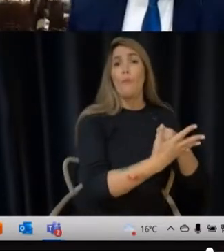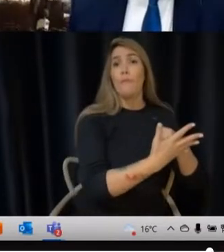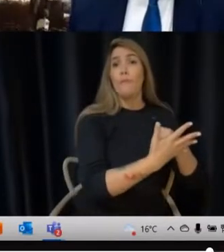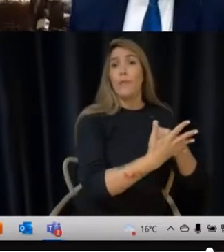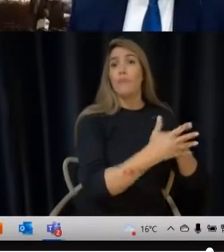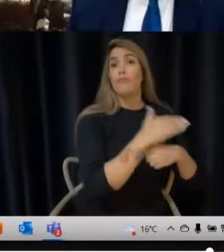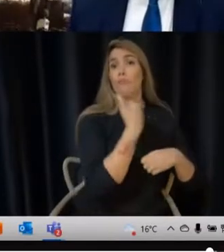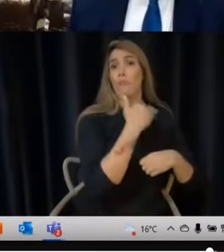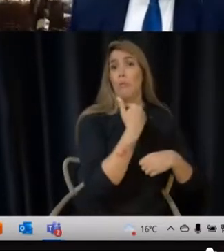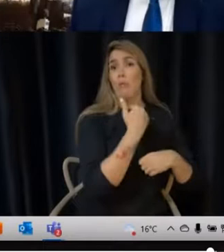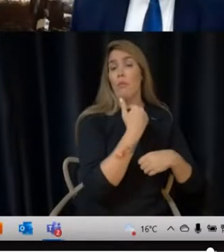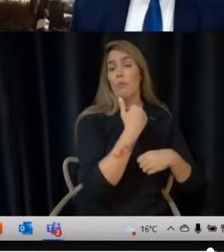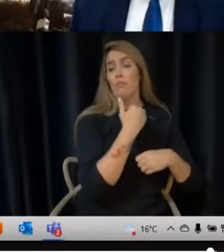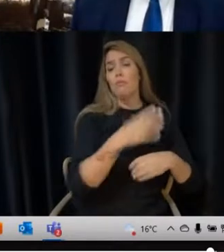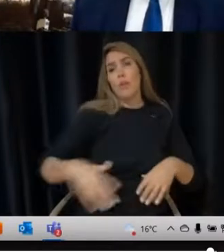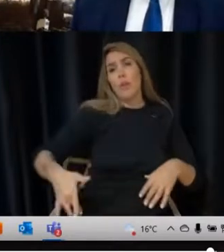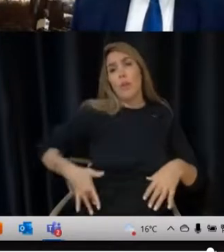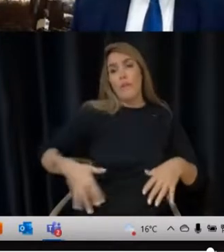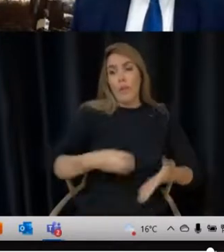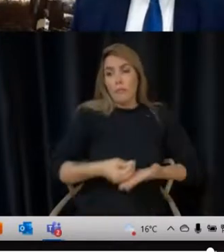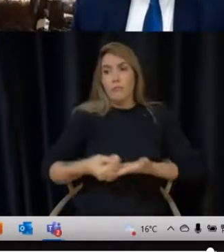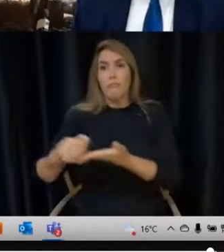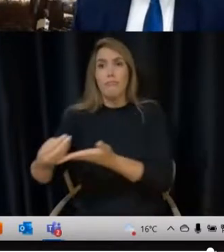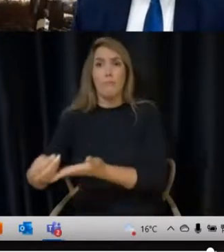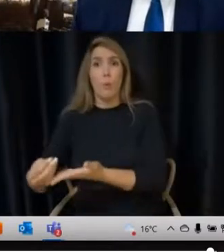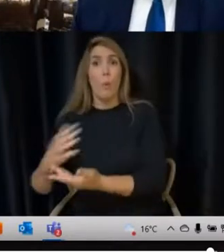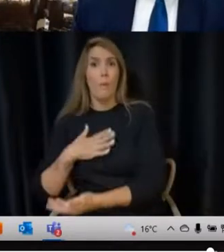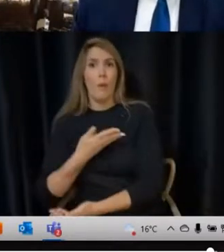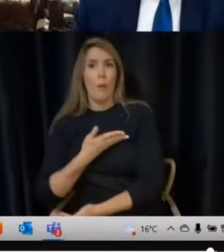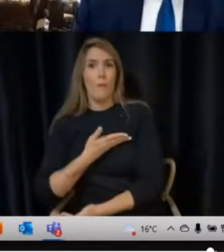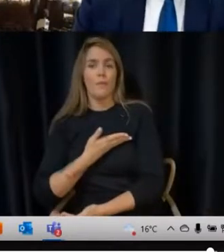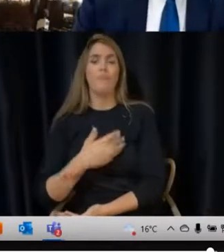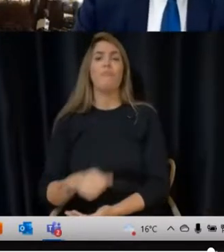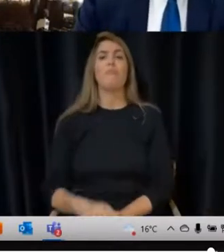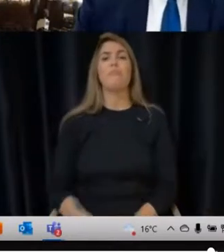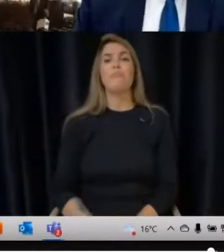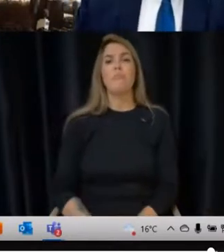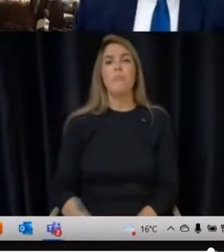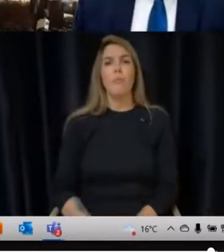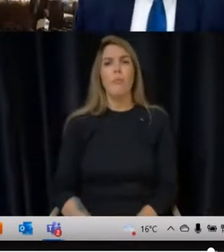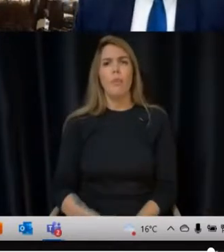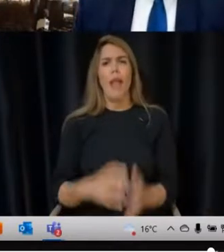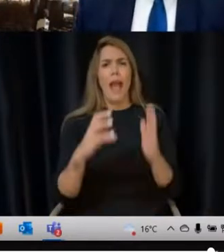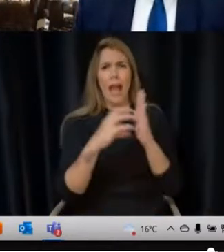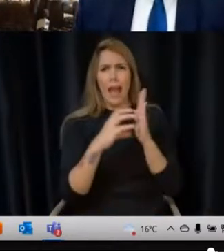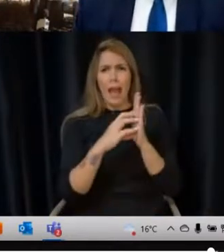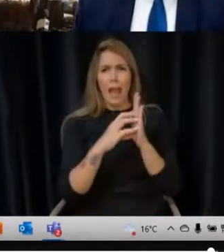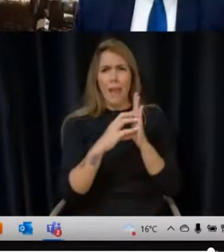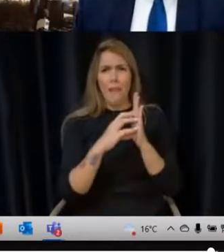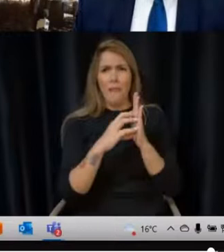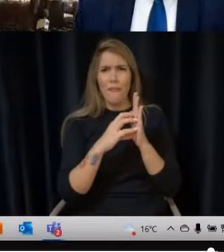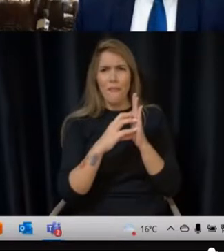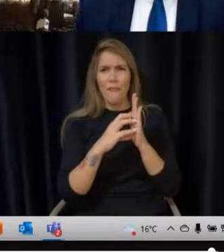sensacional. A pergunta da Aline, o HIV pode ser transmitido pela doação? É por isso que ele é contraindicado?